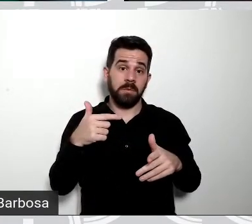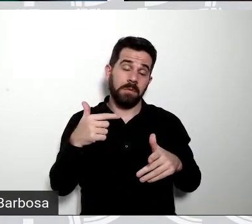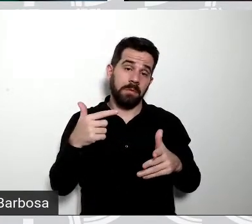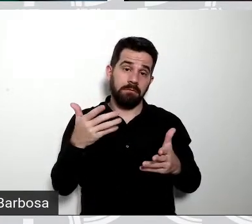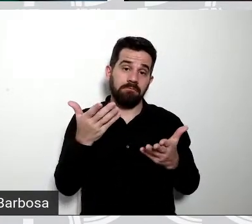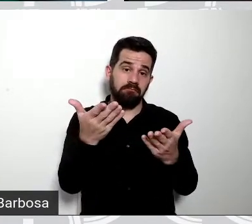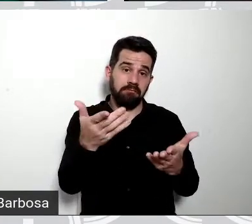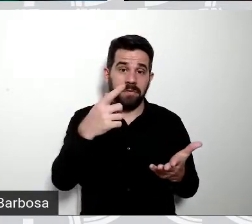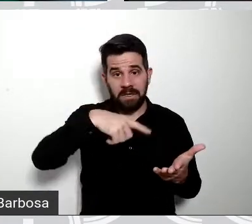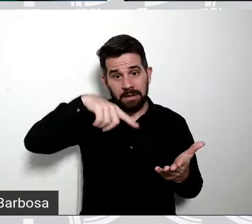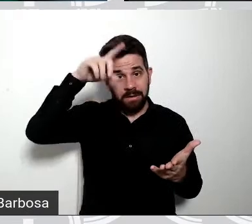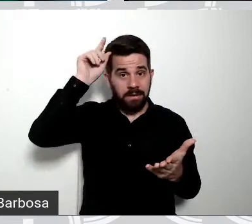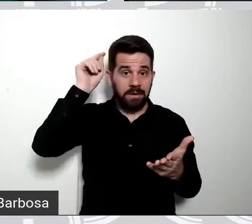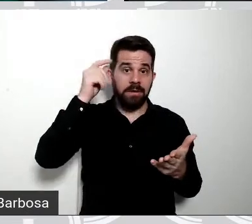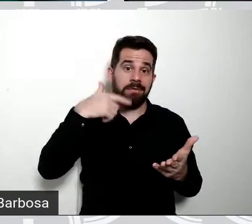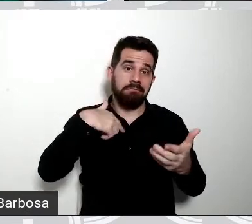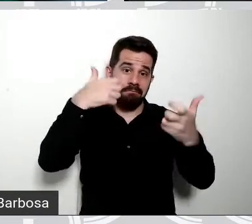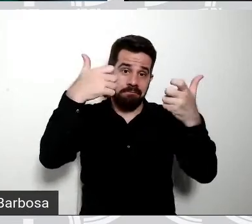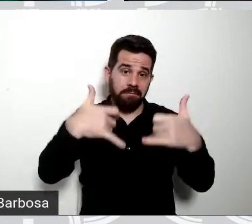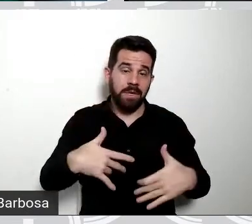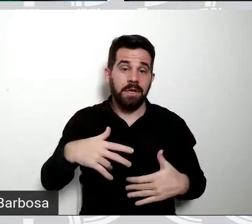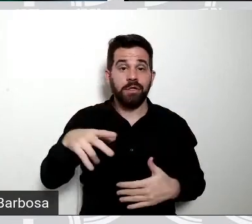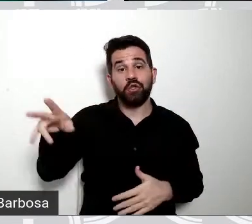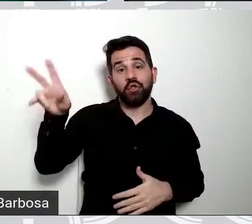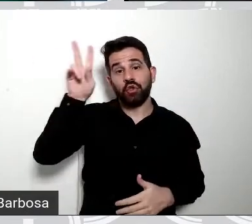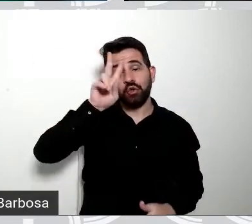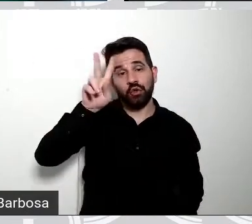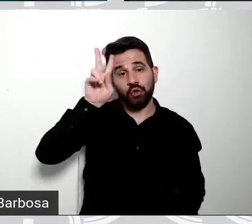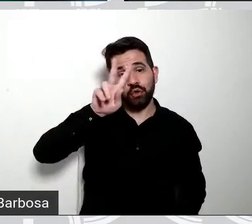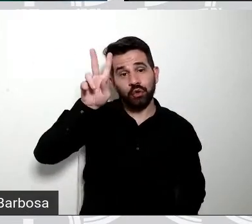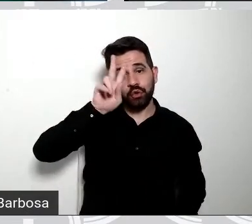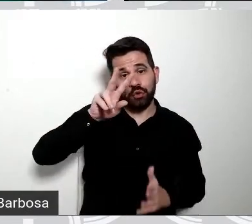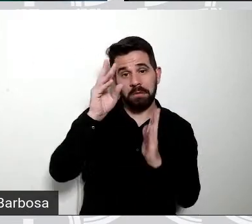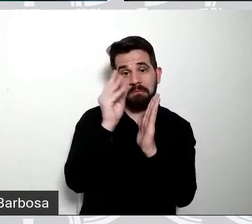essa possível historiadora da tradução